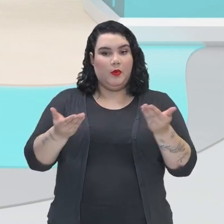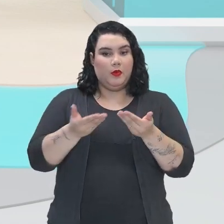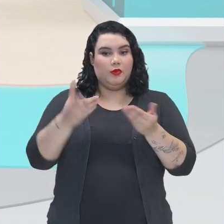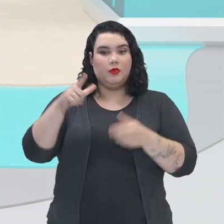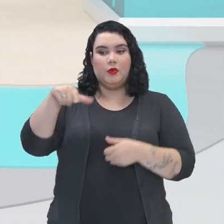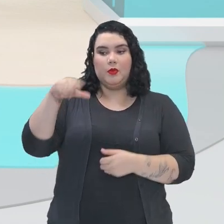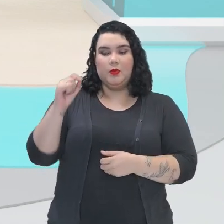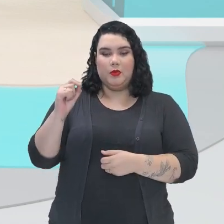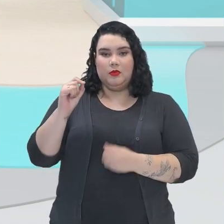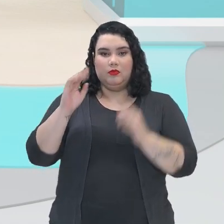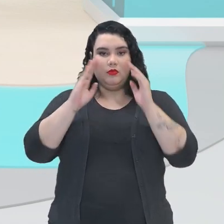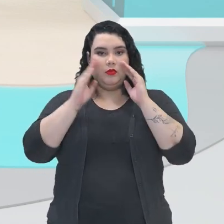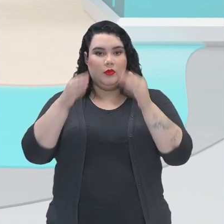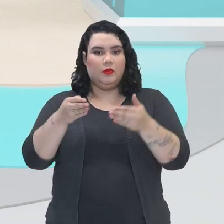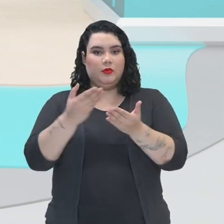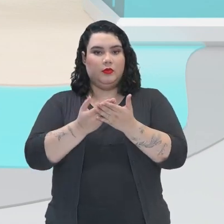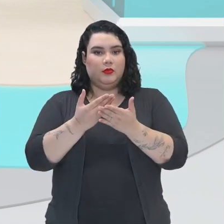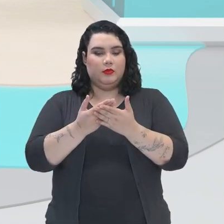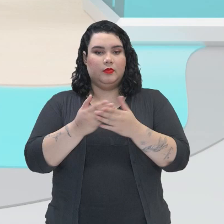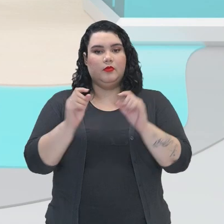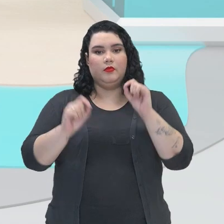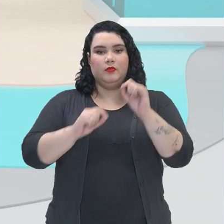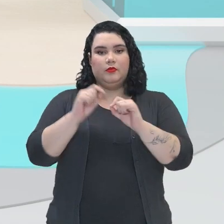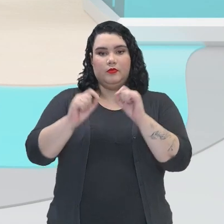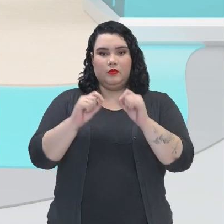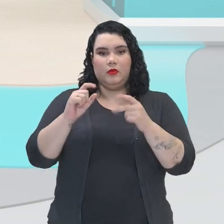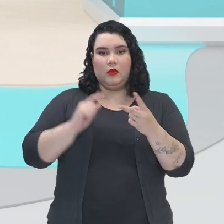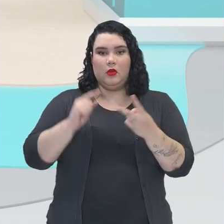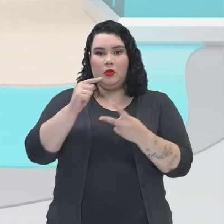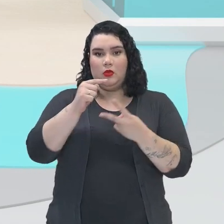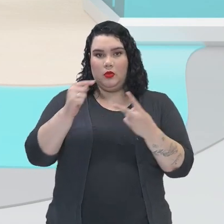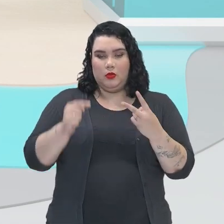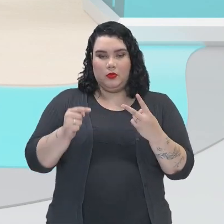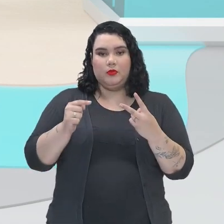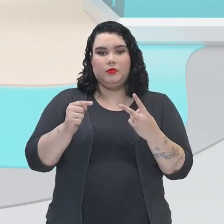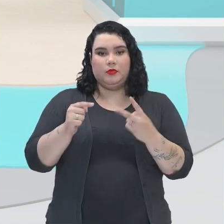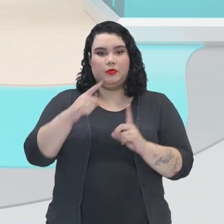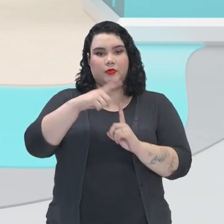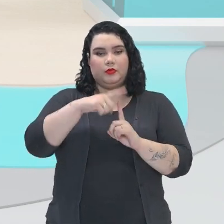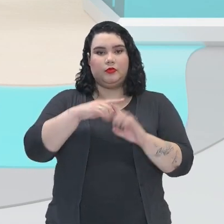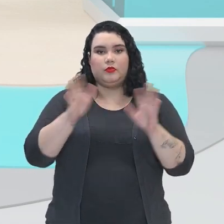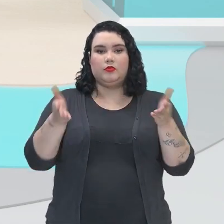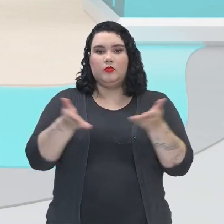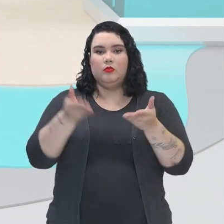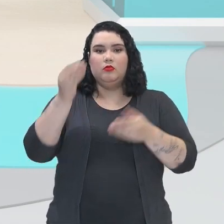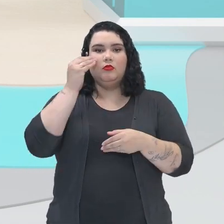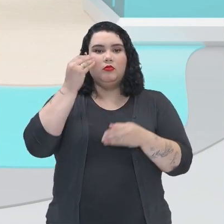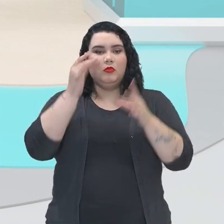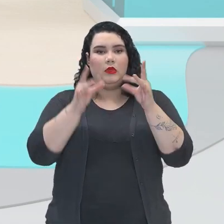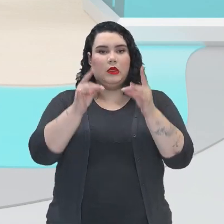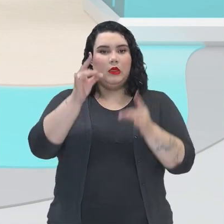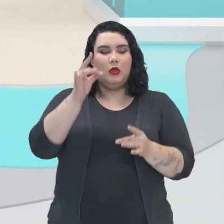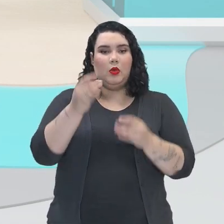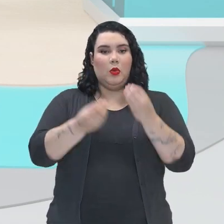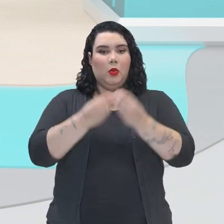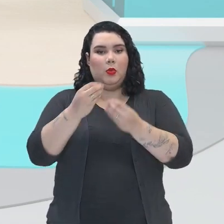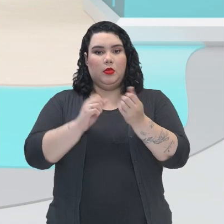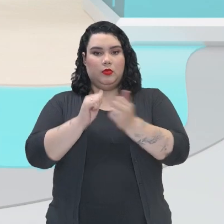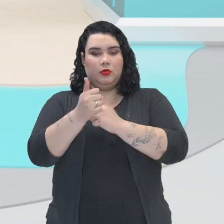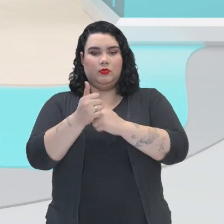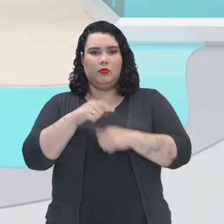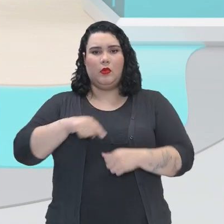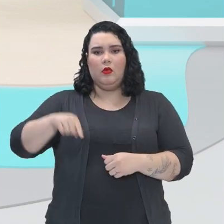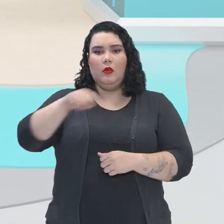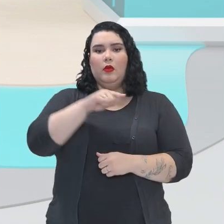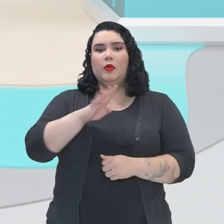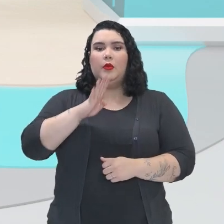aula sobre o pádel e o tênis de mesa, certo? Então vamos conferir como é que funcionam esses esportes. Vocês já ouviram